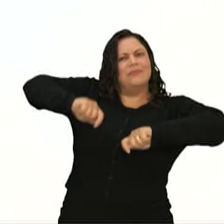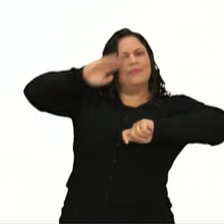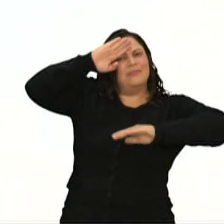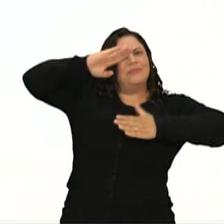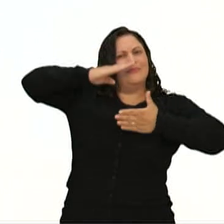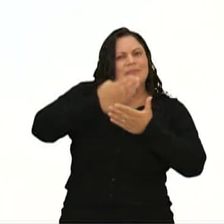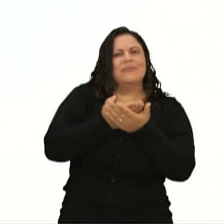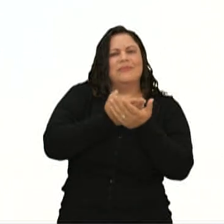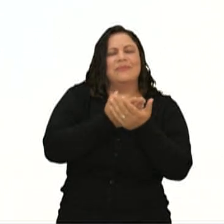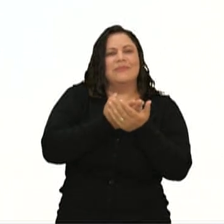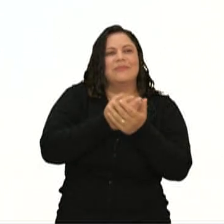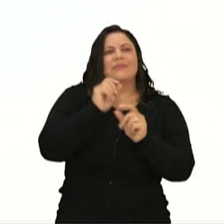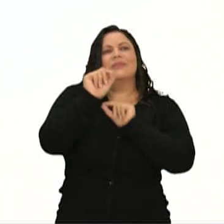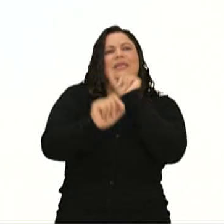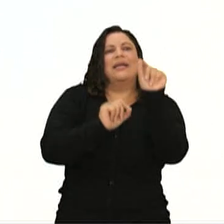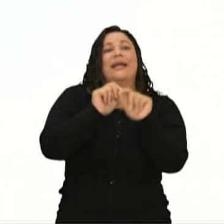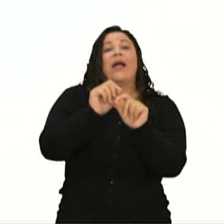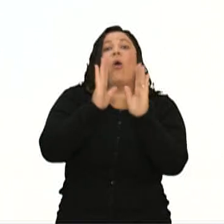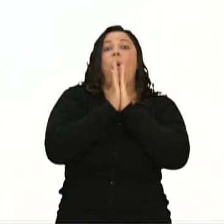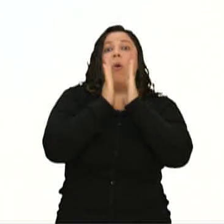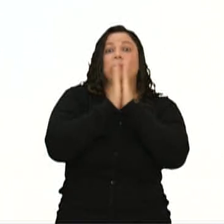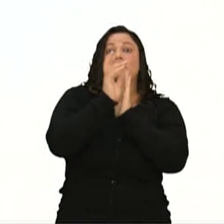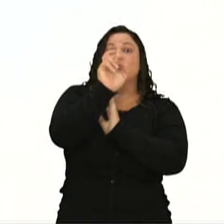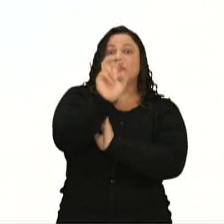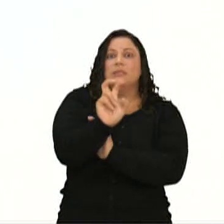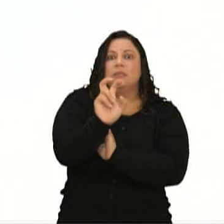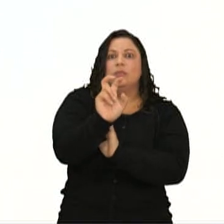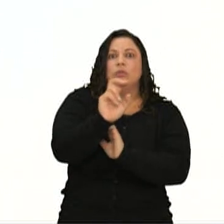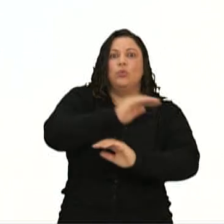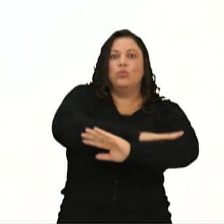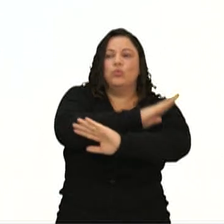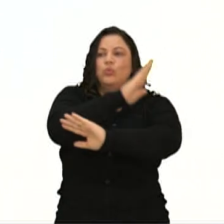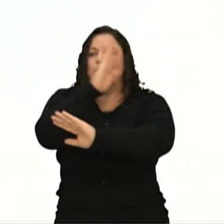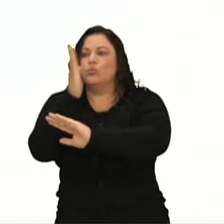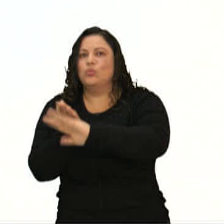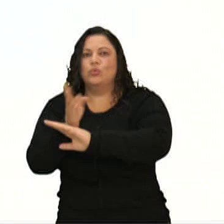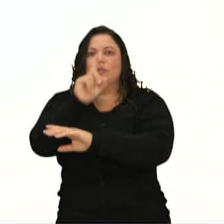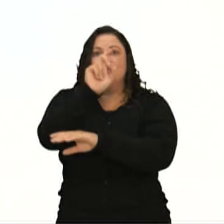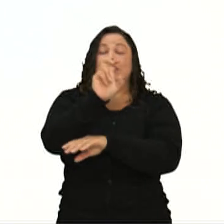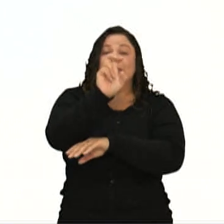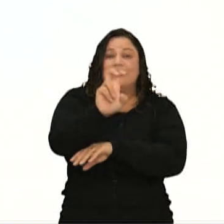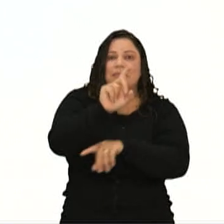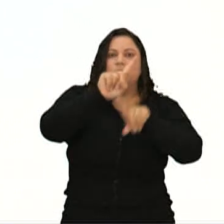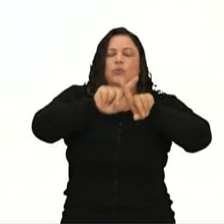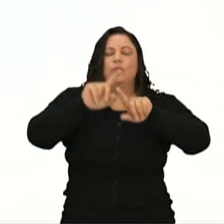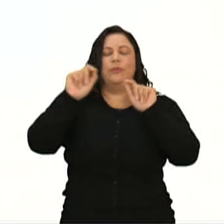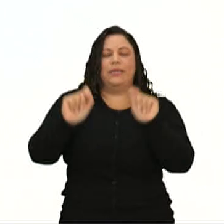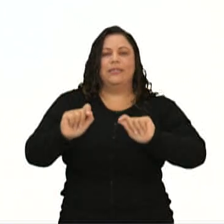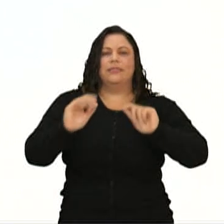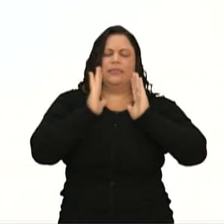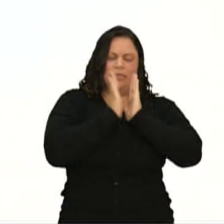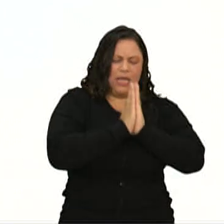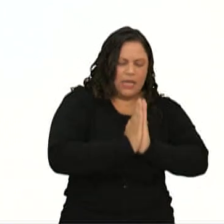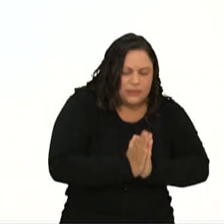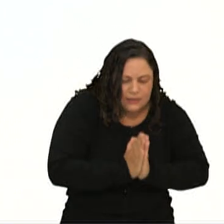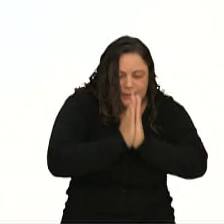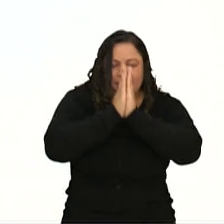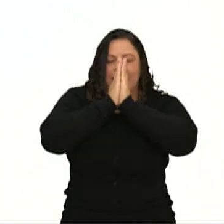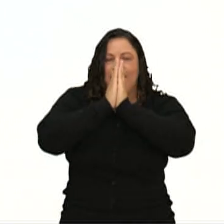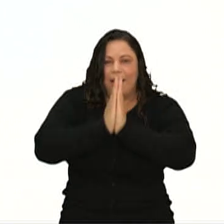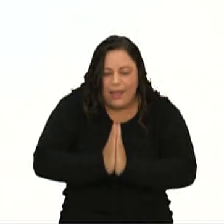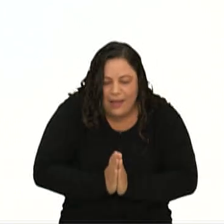5 horários fixos para oração. Houve-se o chamado a reza, vindo dos mirantes, que são as torres